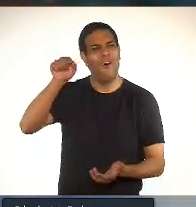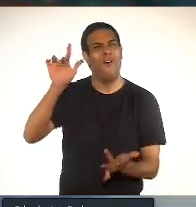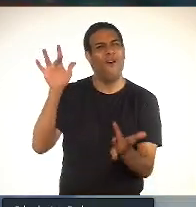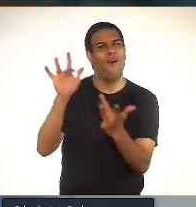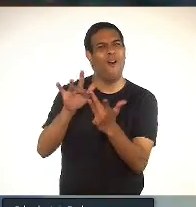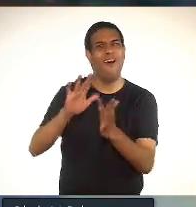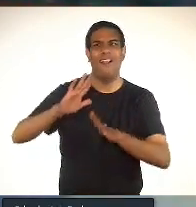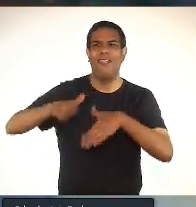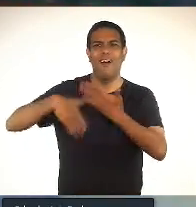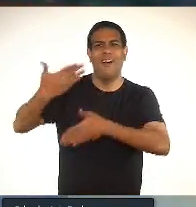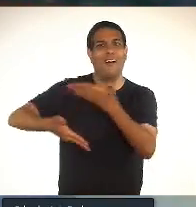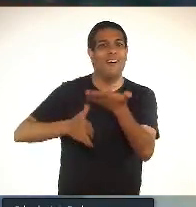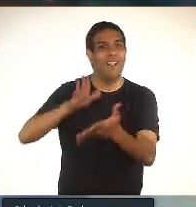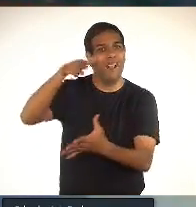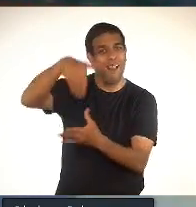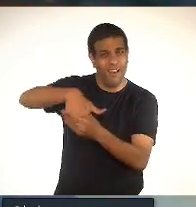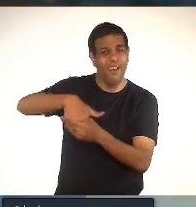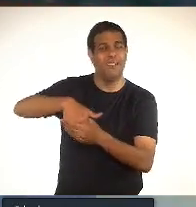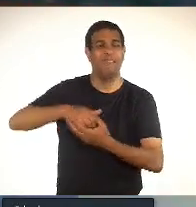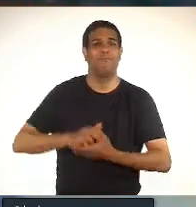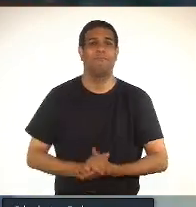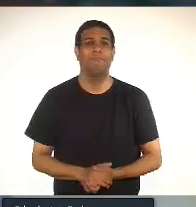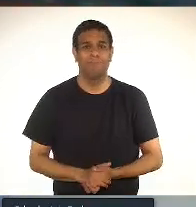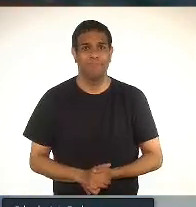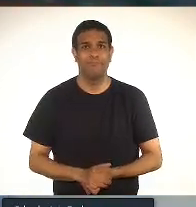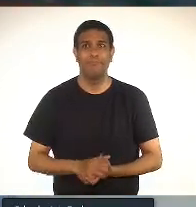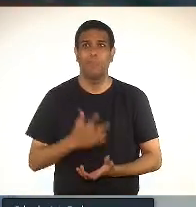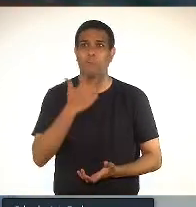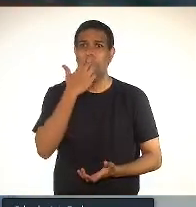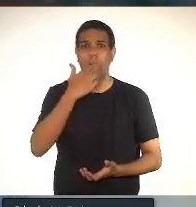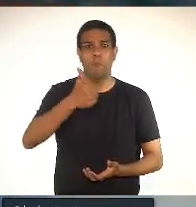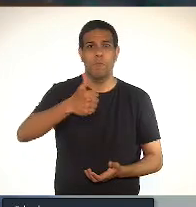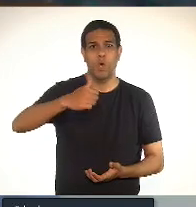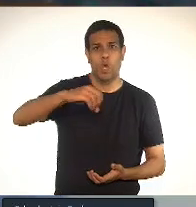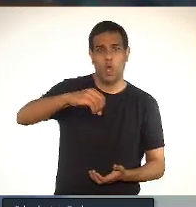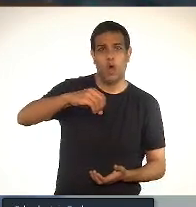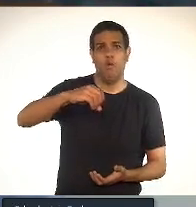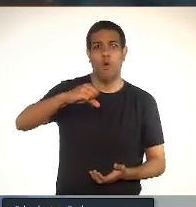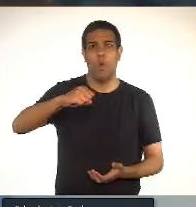Mas depois dessa eleição, de 89,